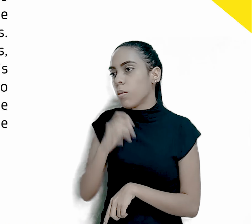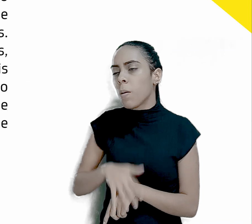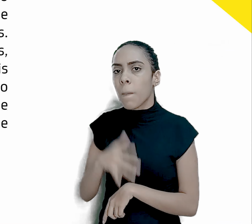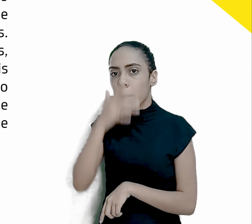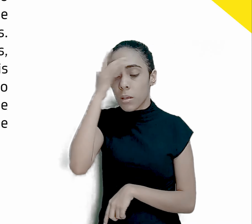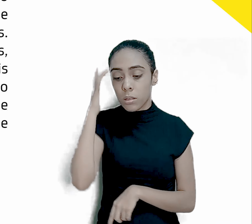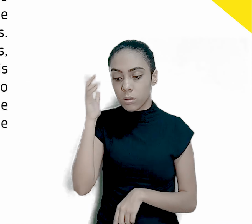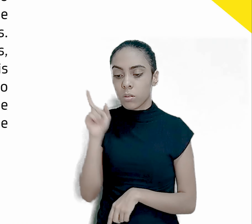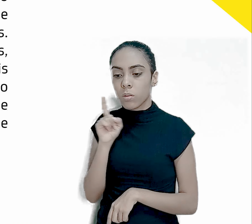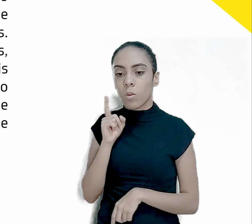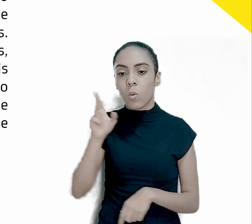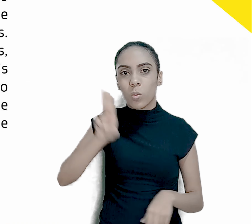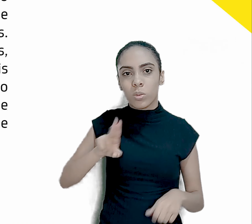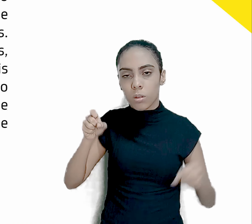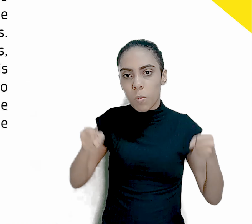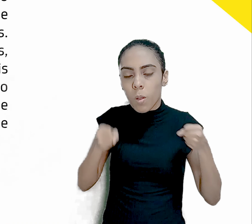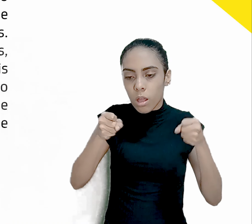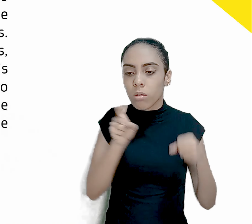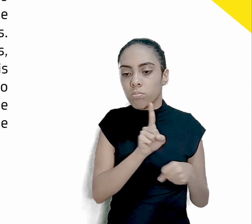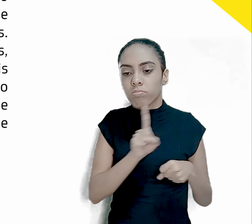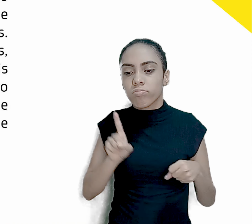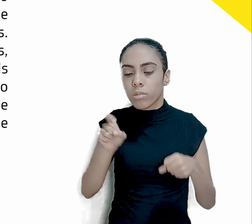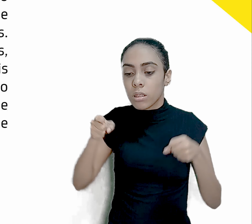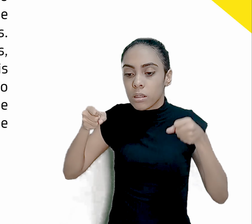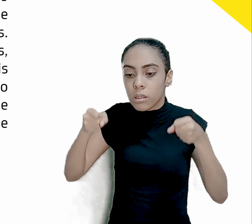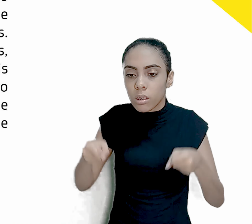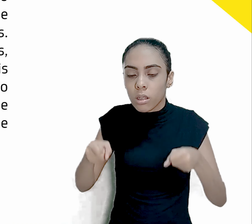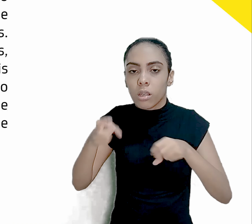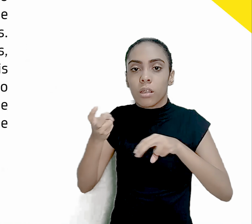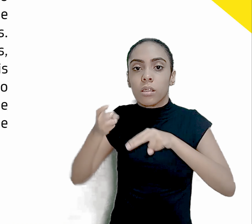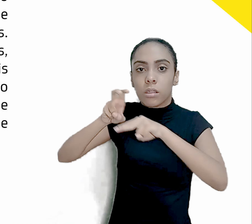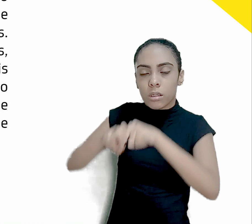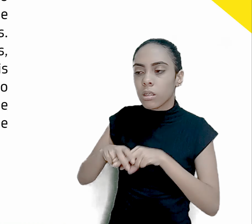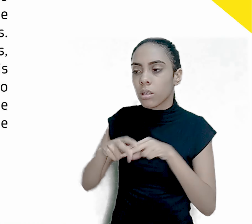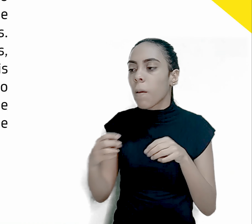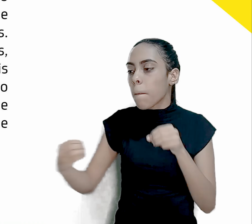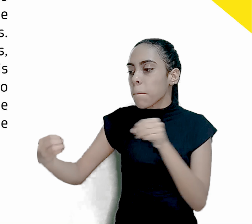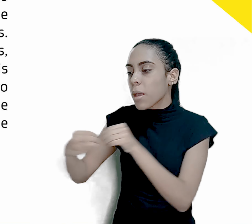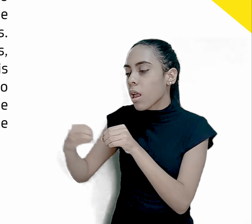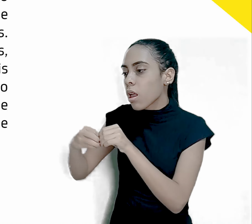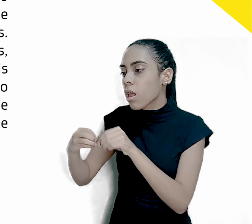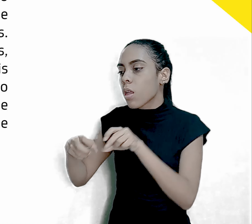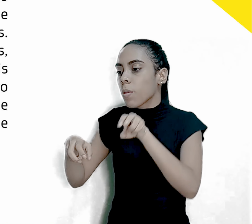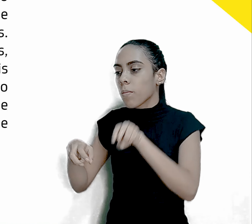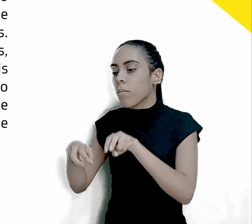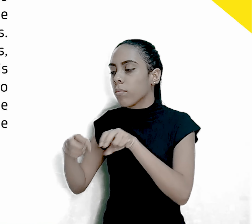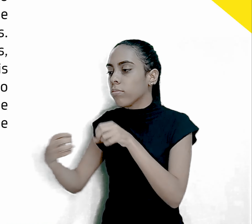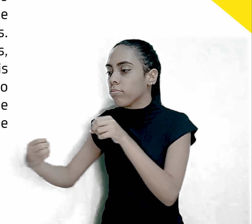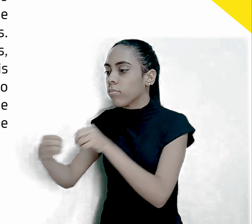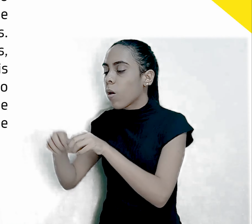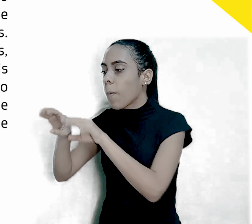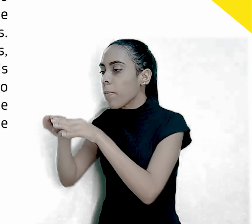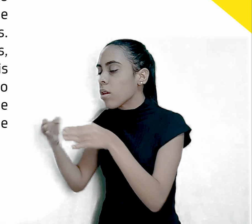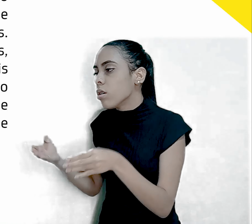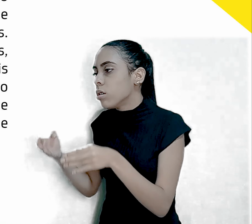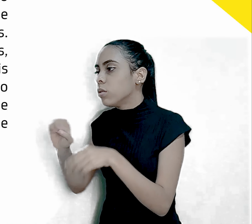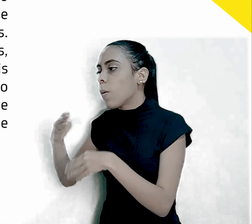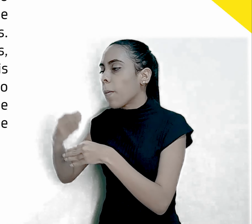Muitas pessoas que utilizam muletas, quando estão sentadas Colocam as muletas ao lado da sua cadeira Ou